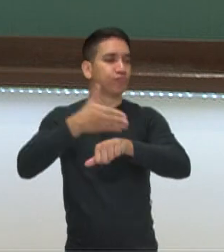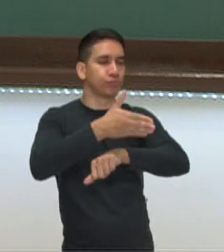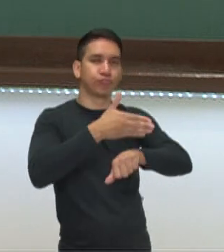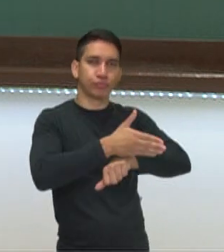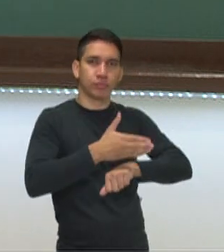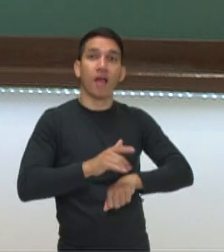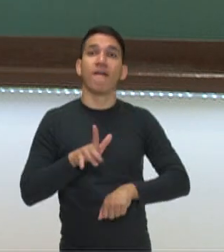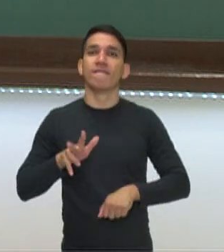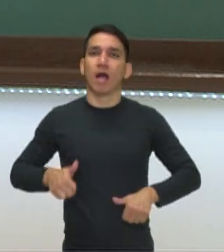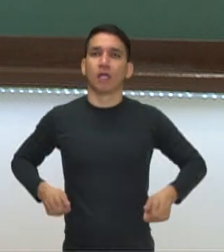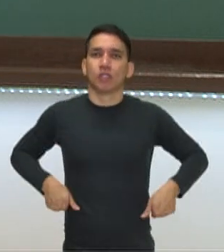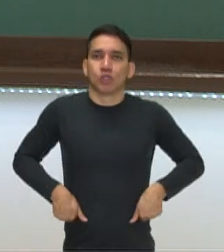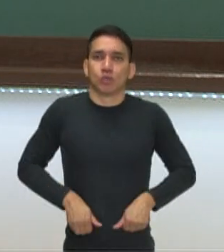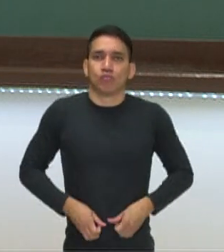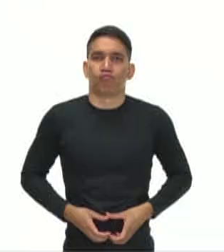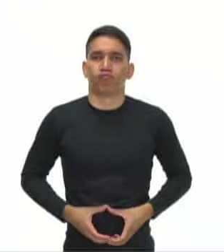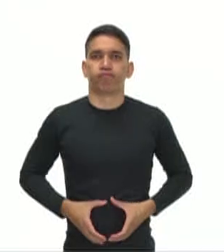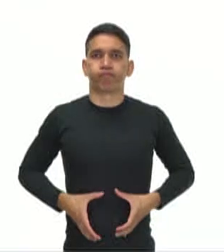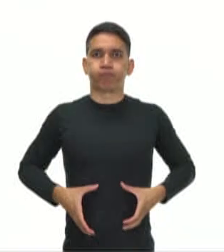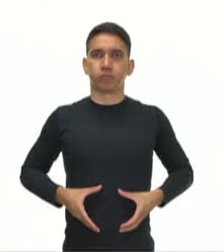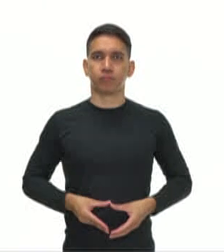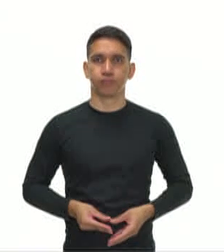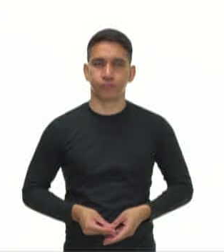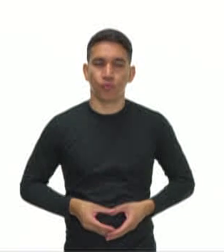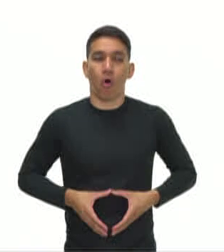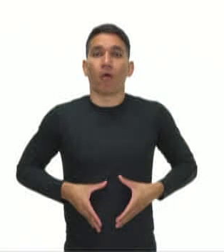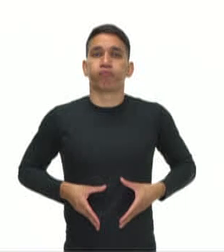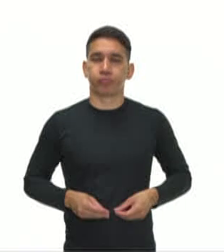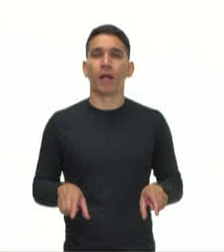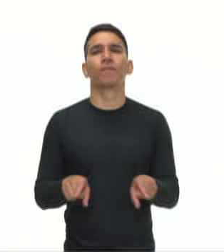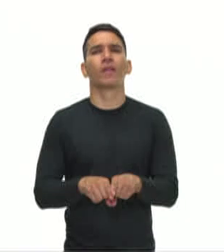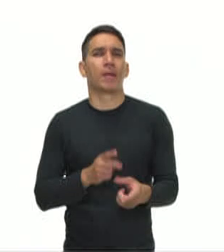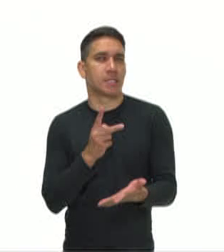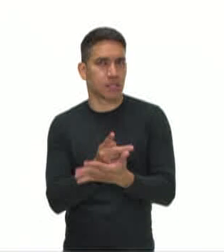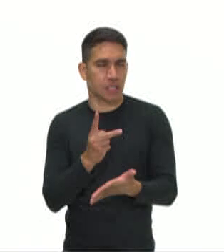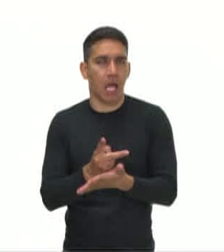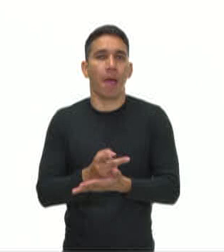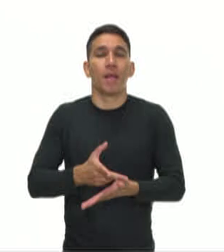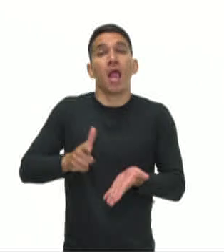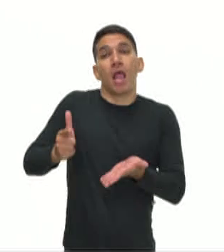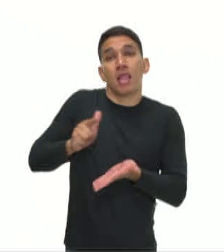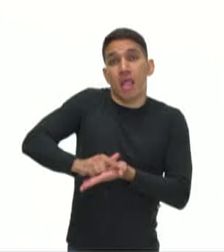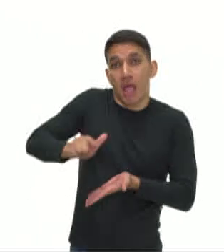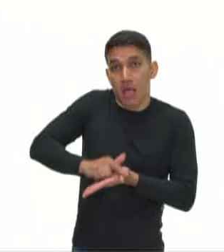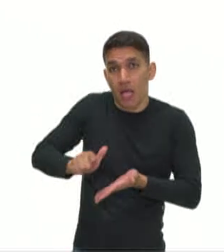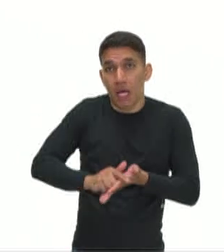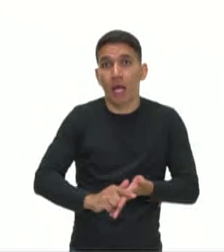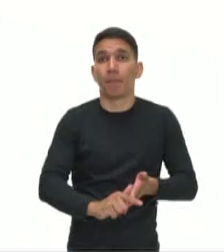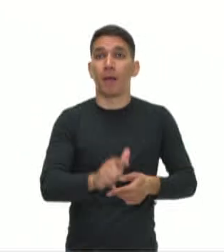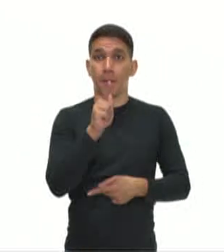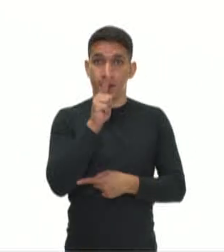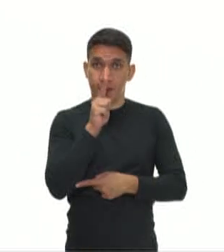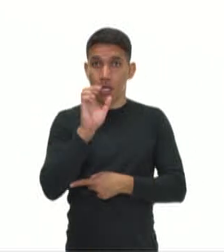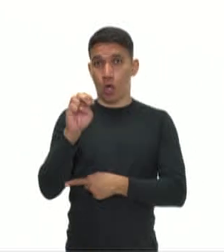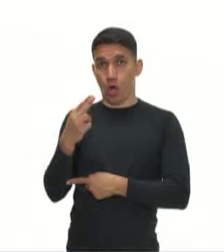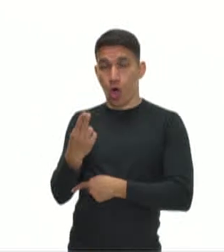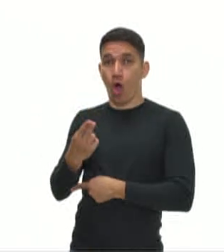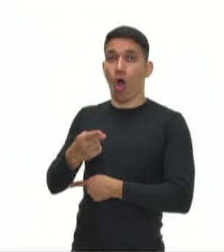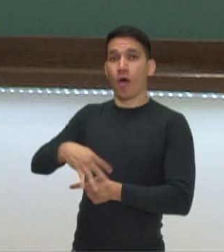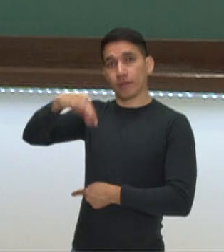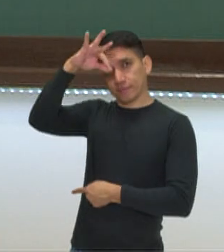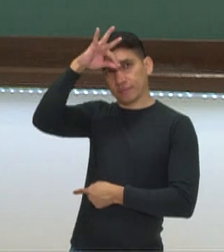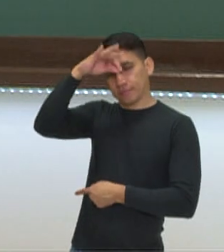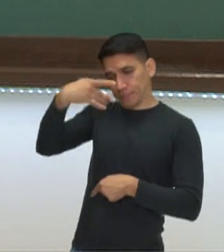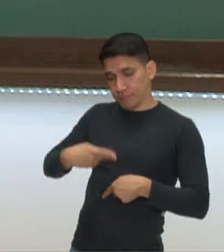né, de urina também. Higienizar a região genital, tá? Isso é essencial para manter não